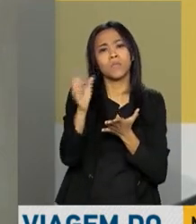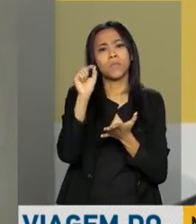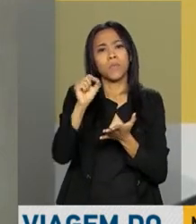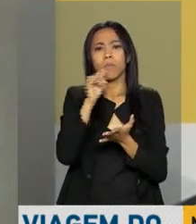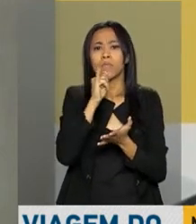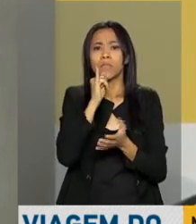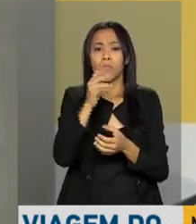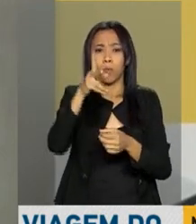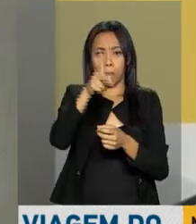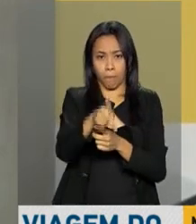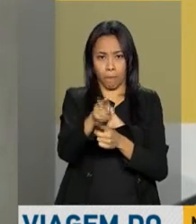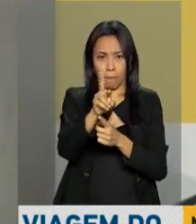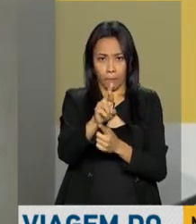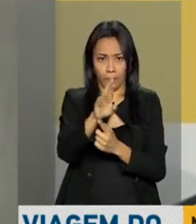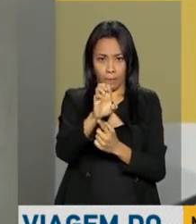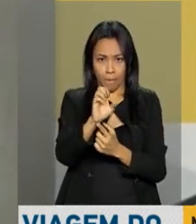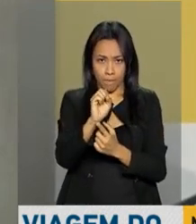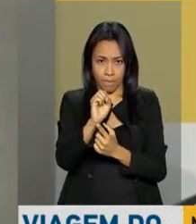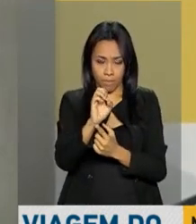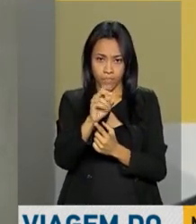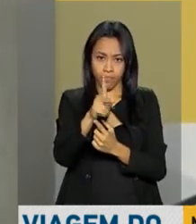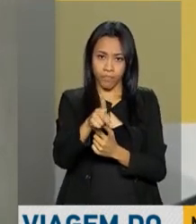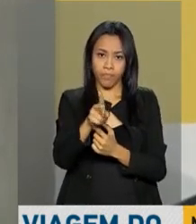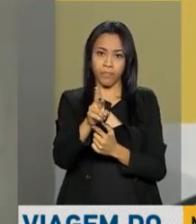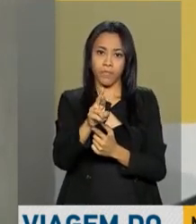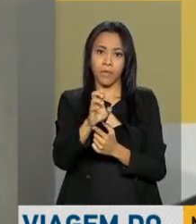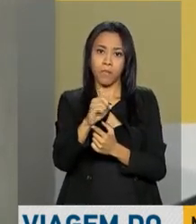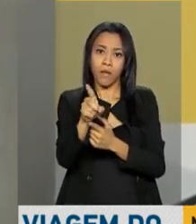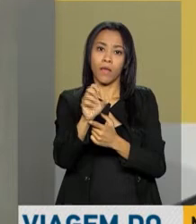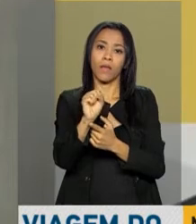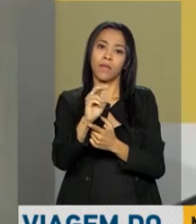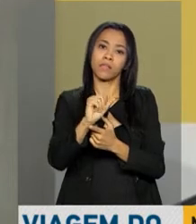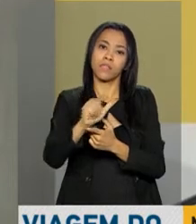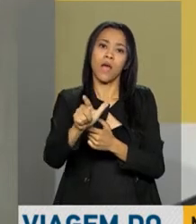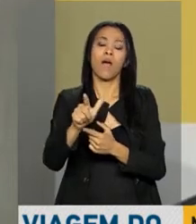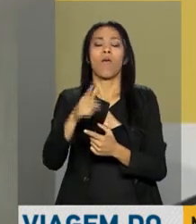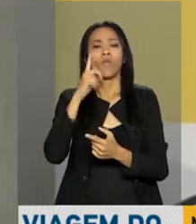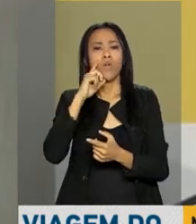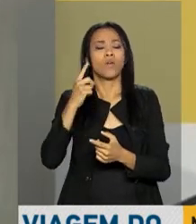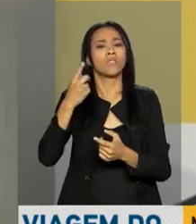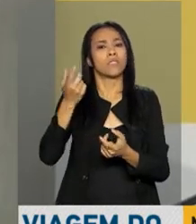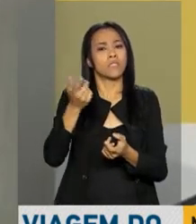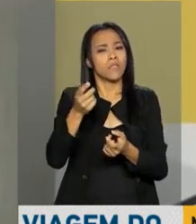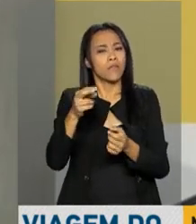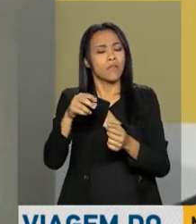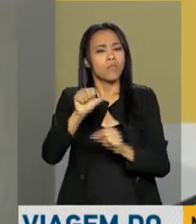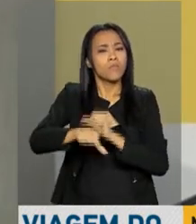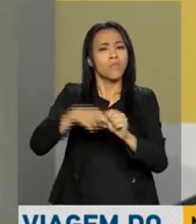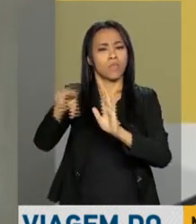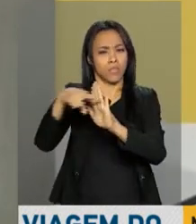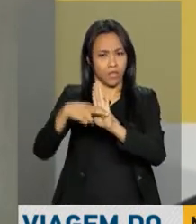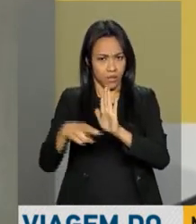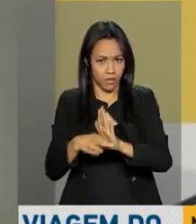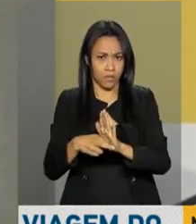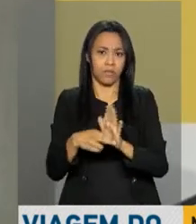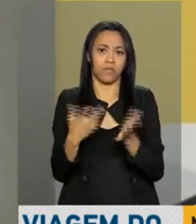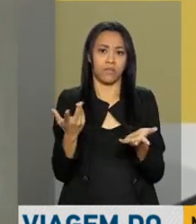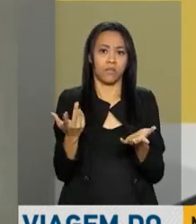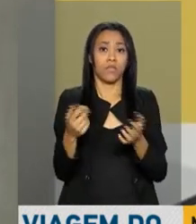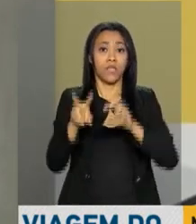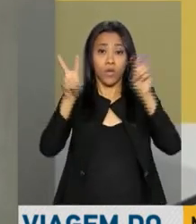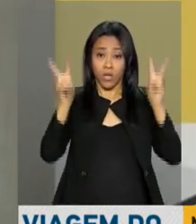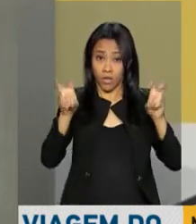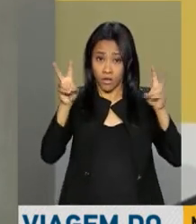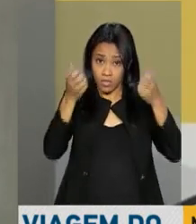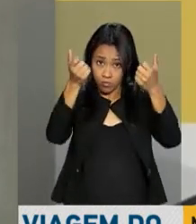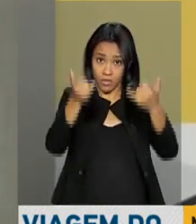do pré-sal e realizamos também é política é de conteúdo local convenhamos há qualquer fazer um parêntesis ao